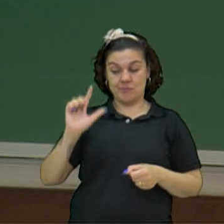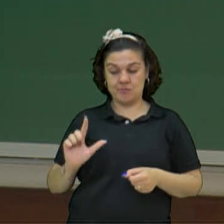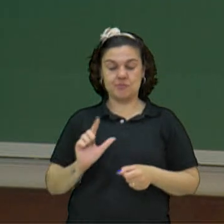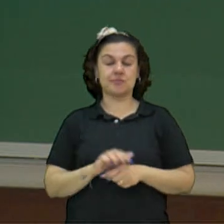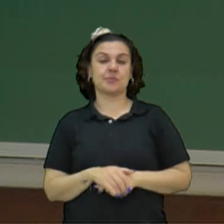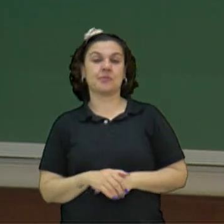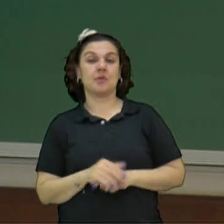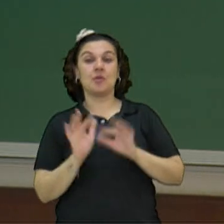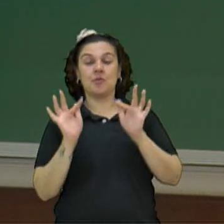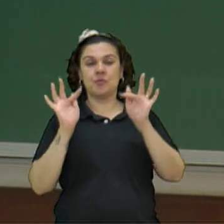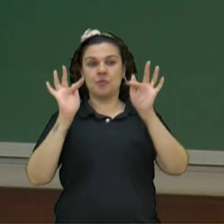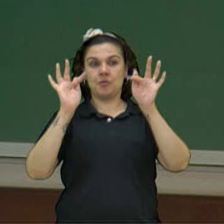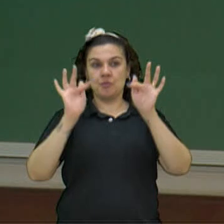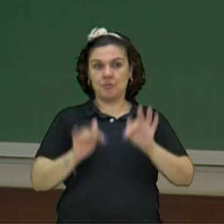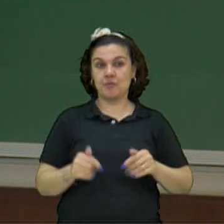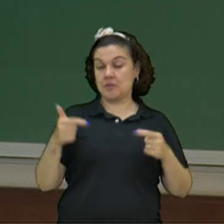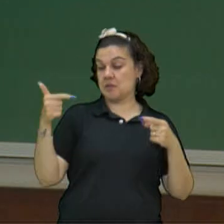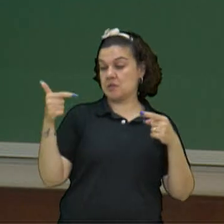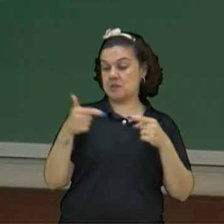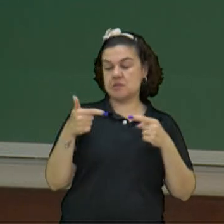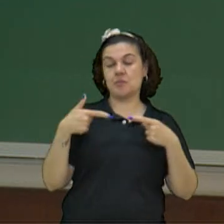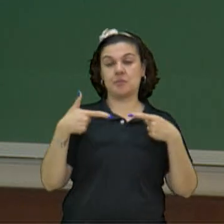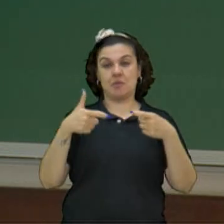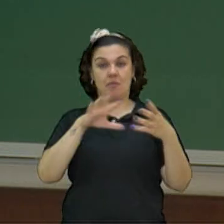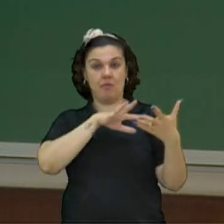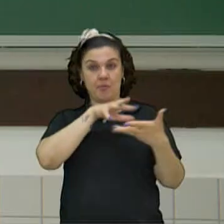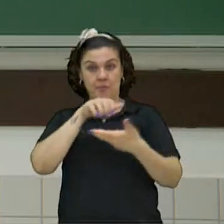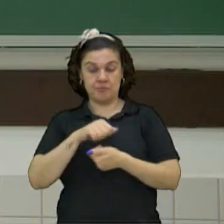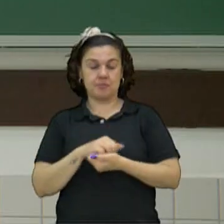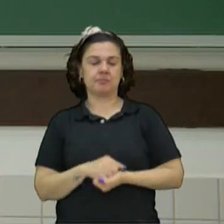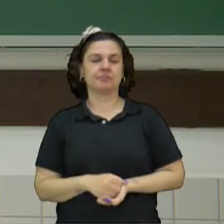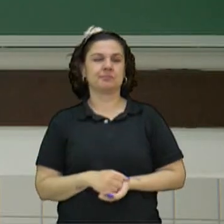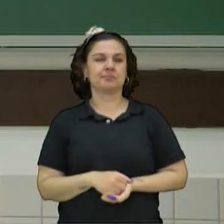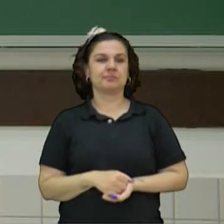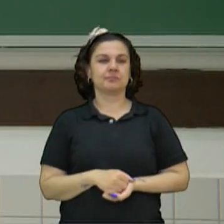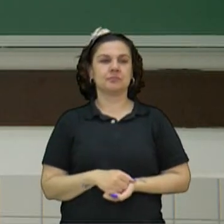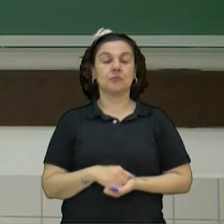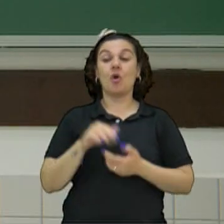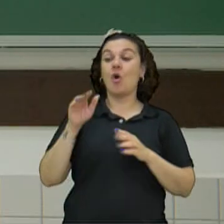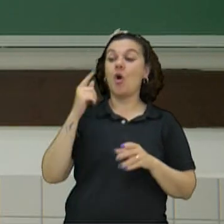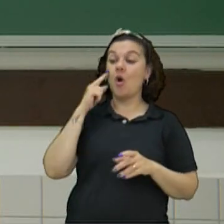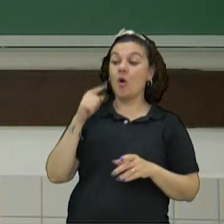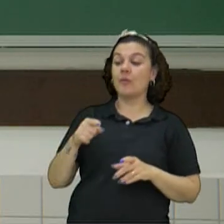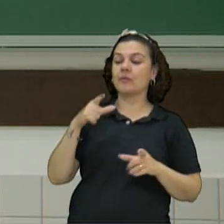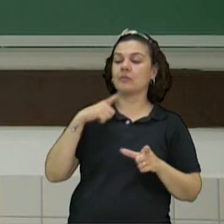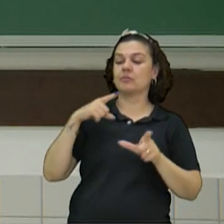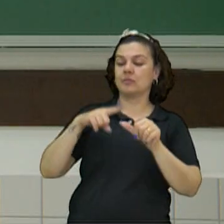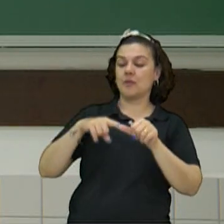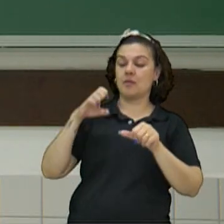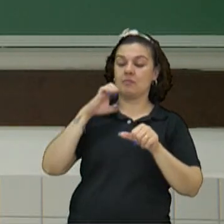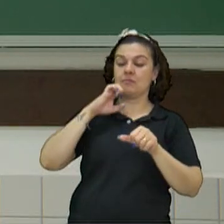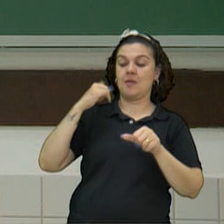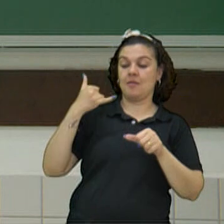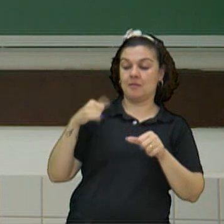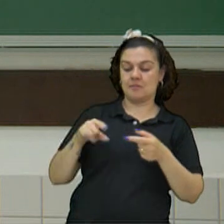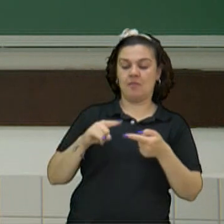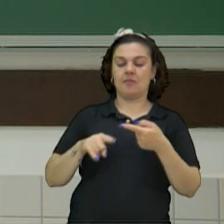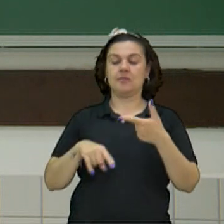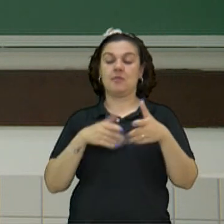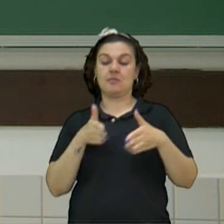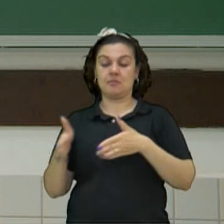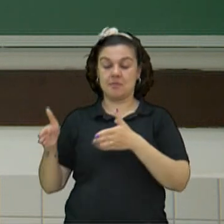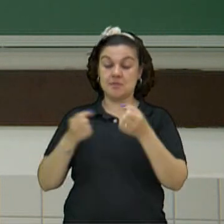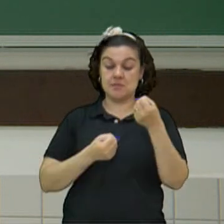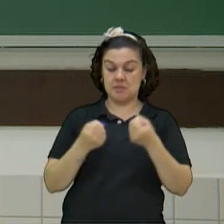No pós-Segunda Guerra Mundial. Oferta o seu convite, aqui você tem energia, aqui você vai ter